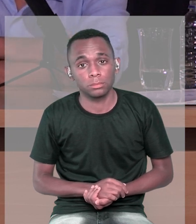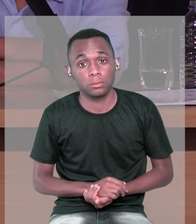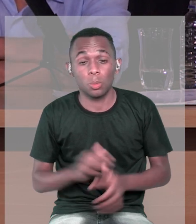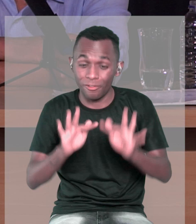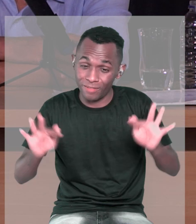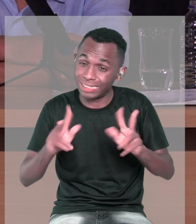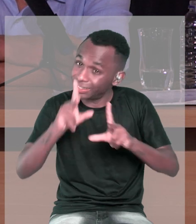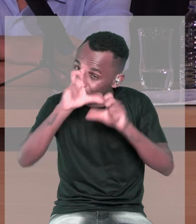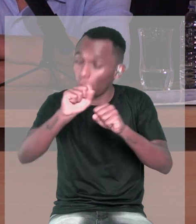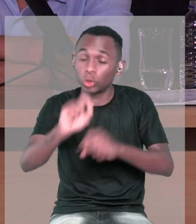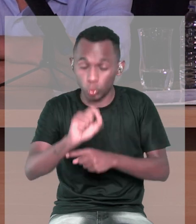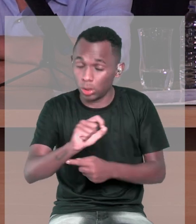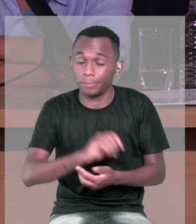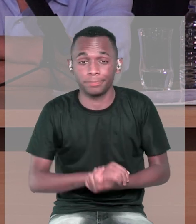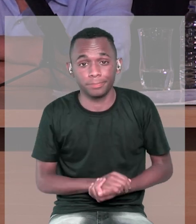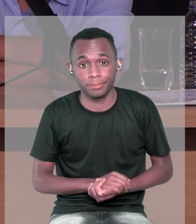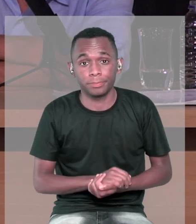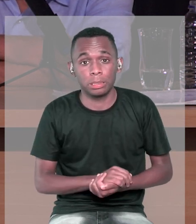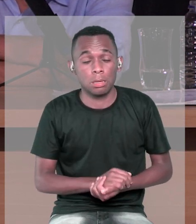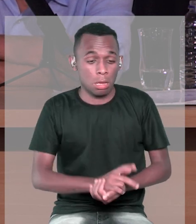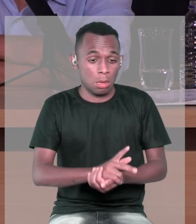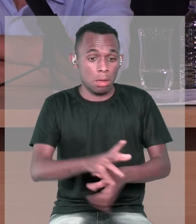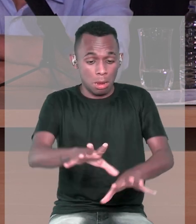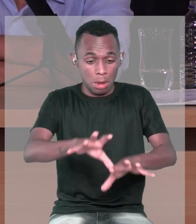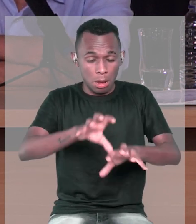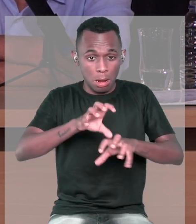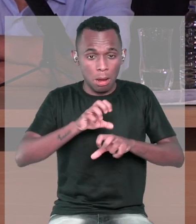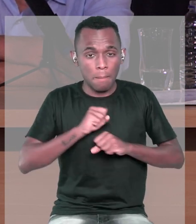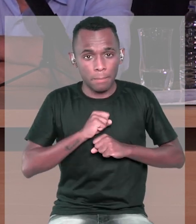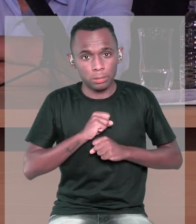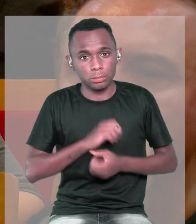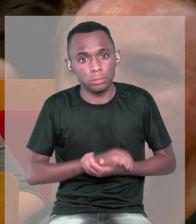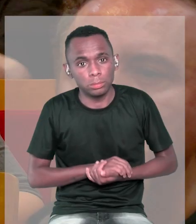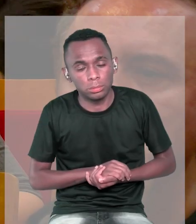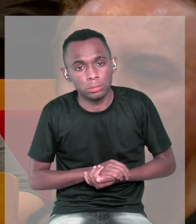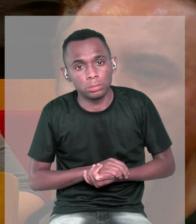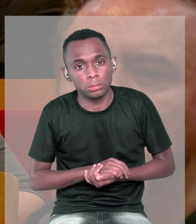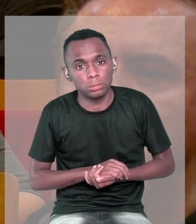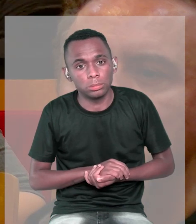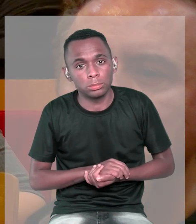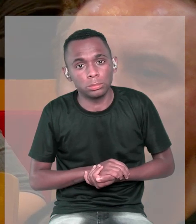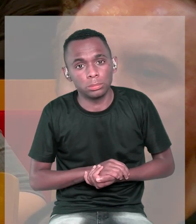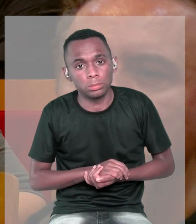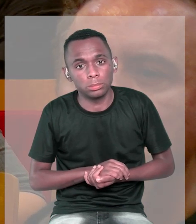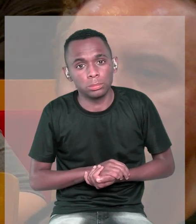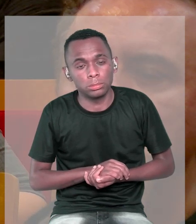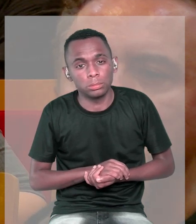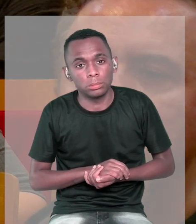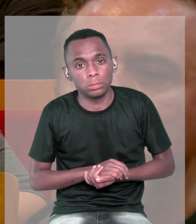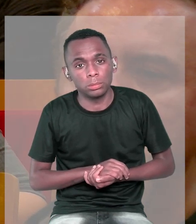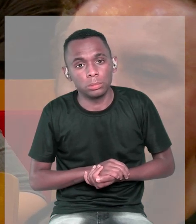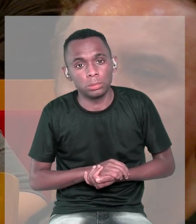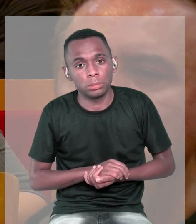frase forte, né? Por força de se apropriar, Ouais, à force de non, Casal na plateia